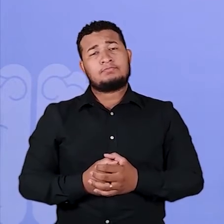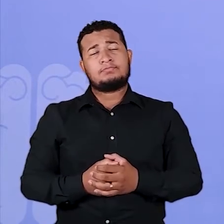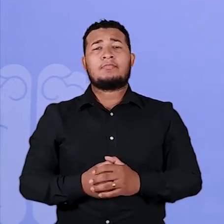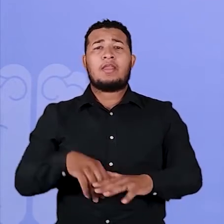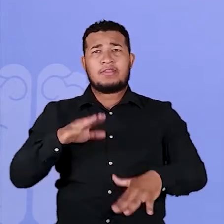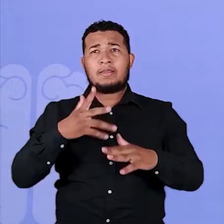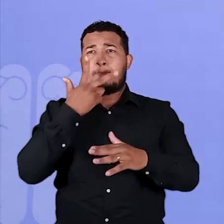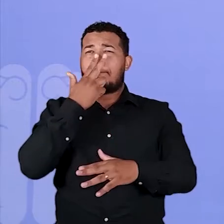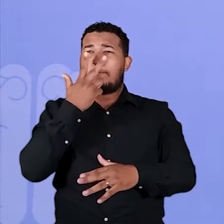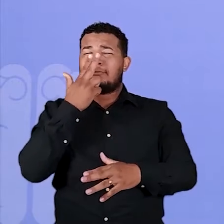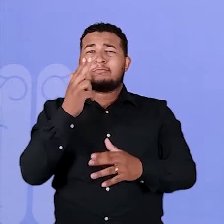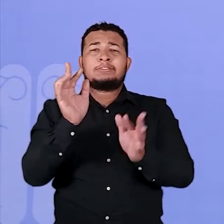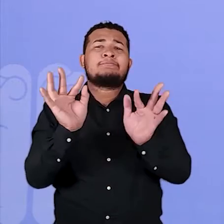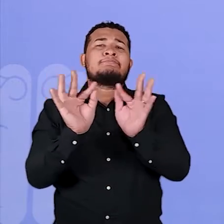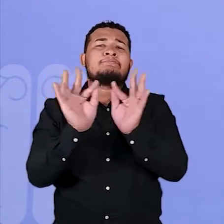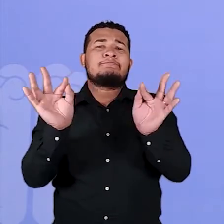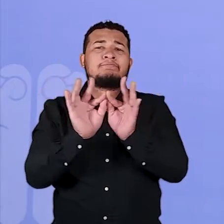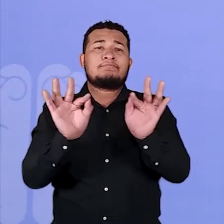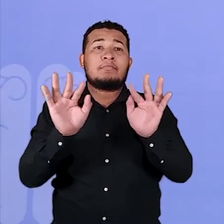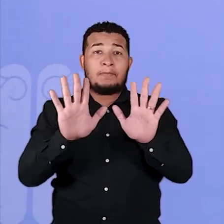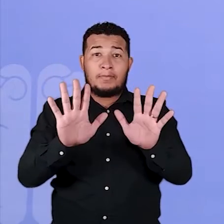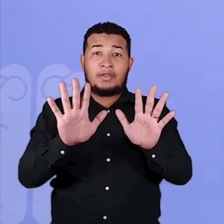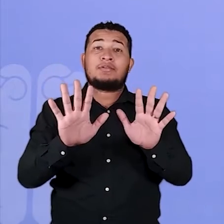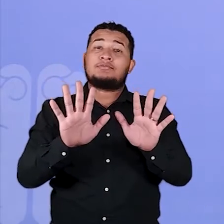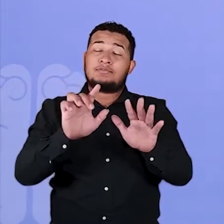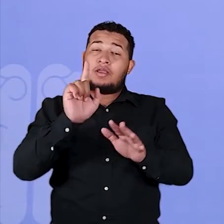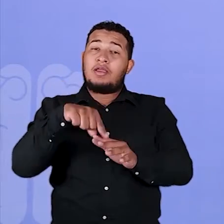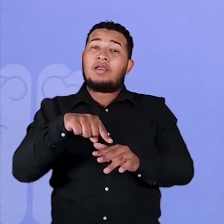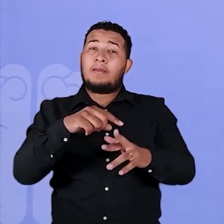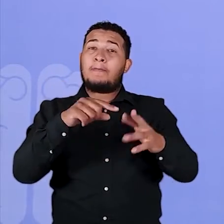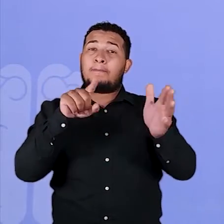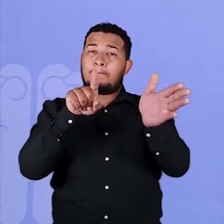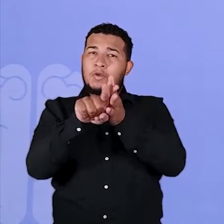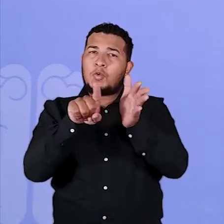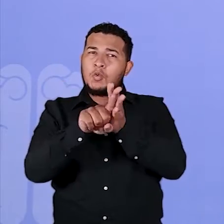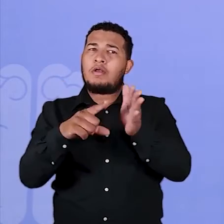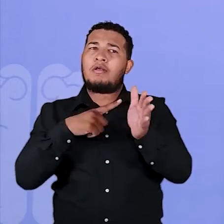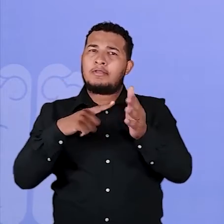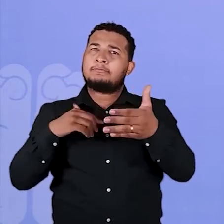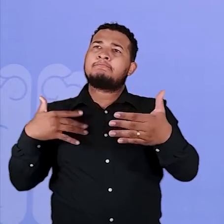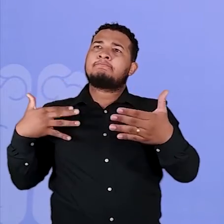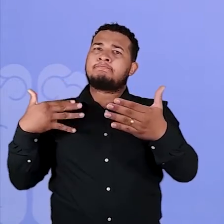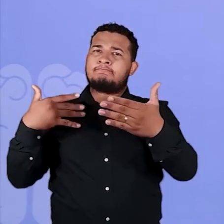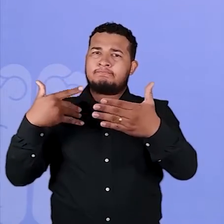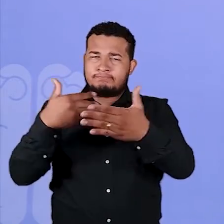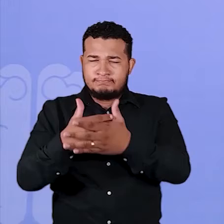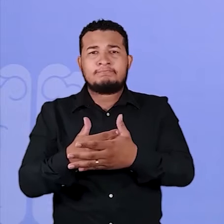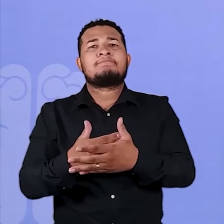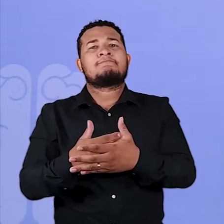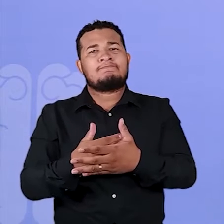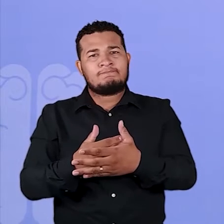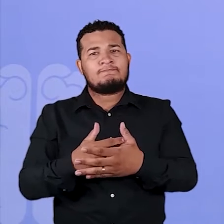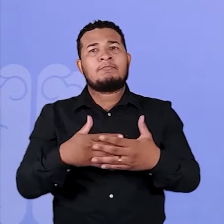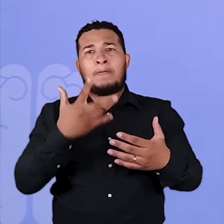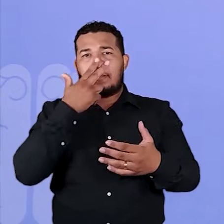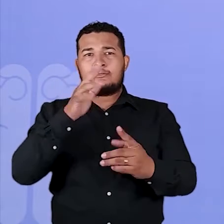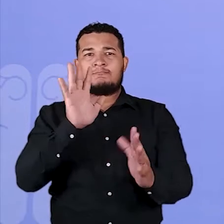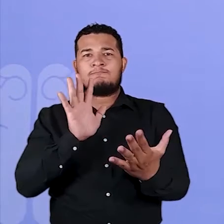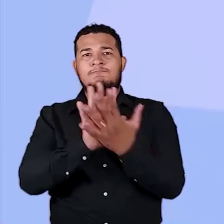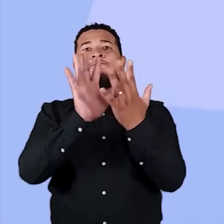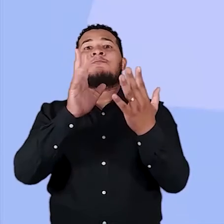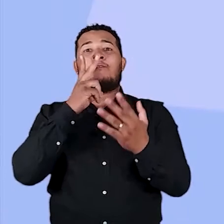parecer perguntas simples, queridos, mas essa é uma pergunta que tem consequências gigantescas